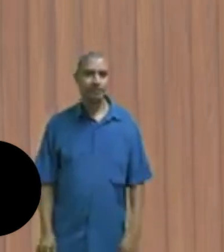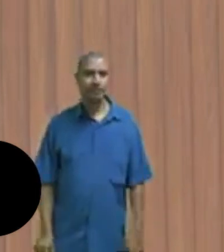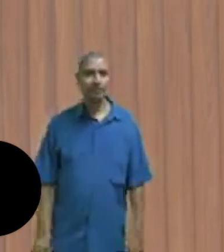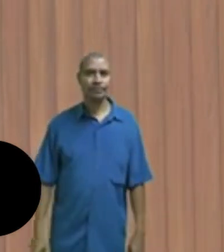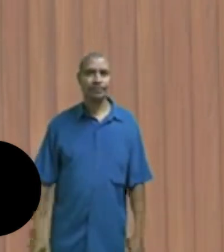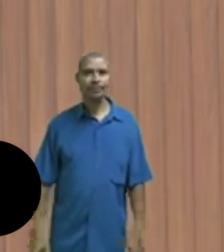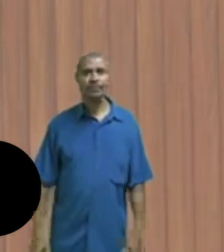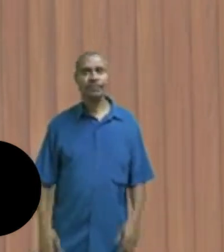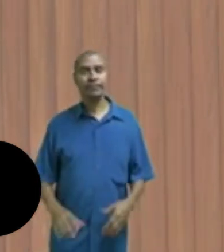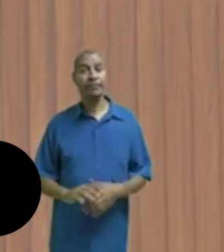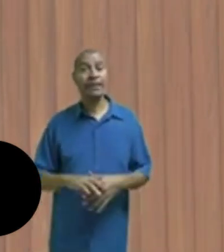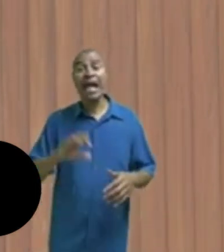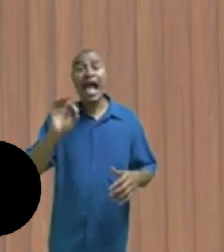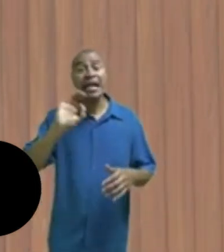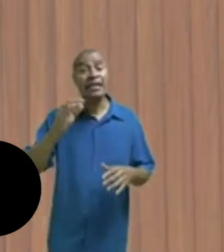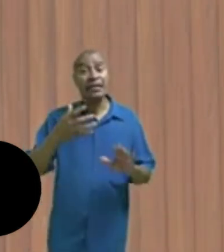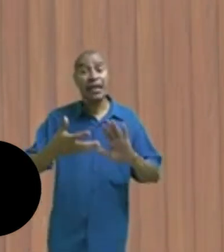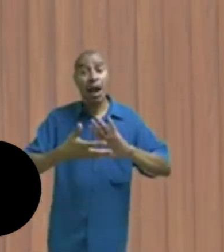tirar de nós, irmãos.